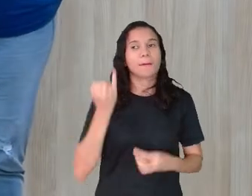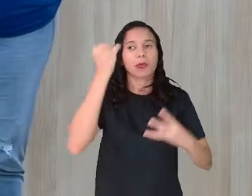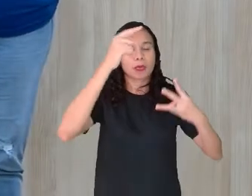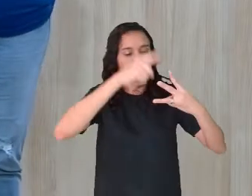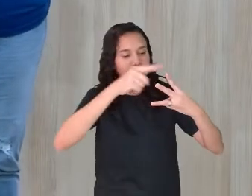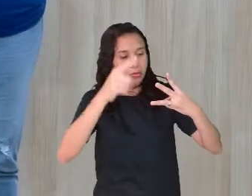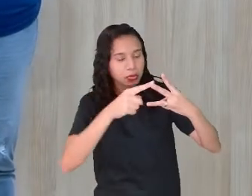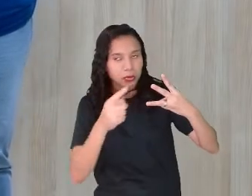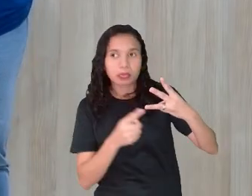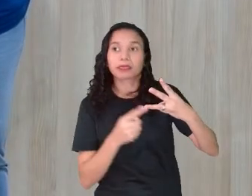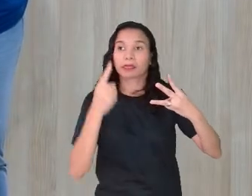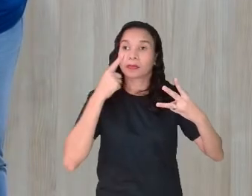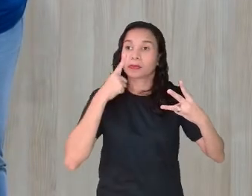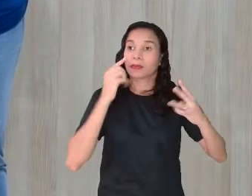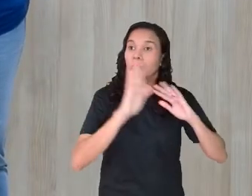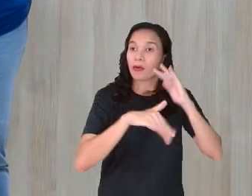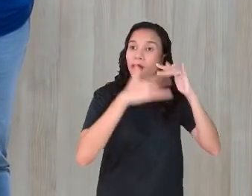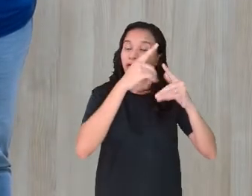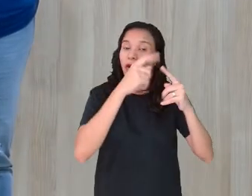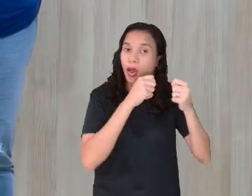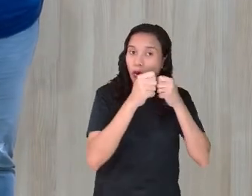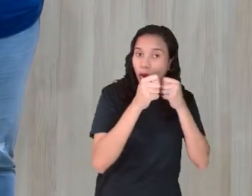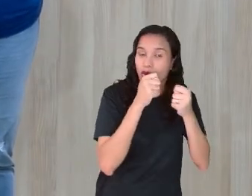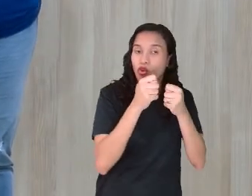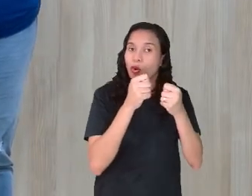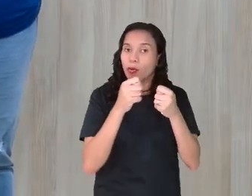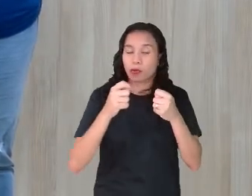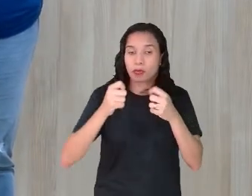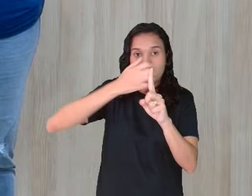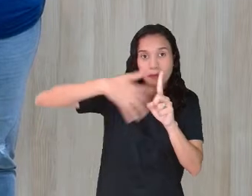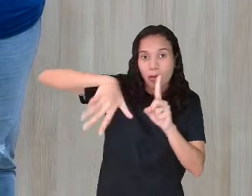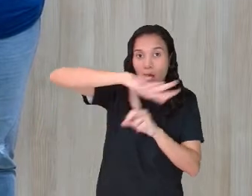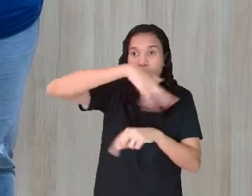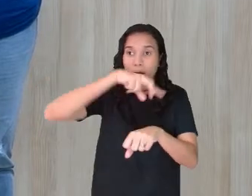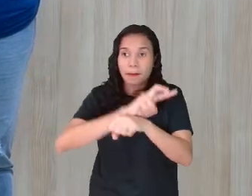né? Então, ó, desenvolvimento econômico, né? O meio ambiente